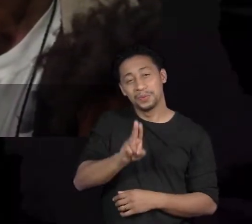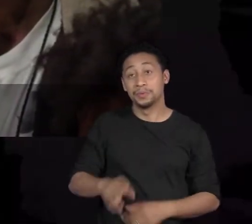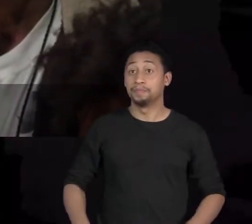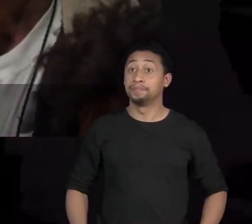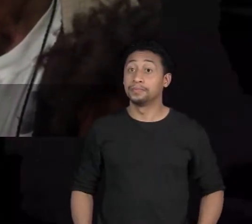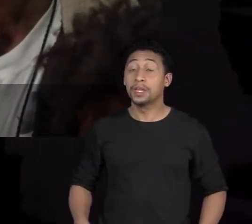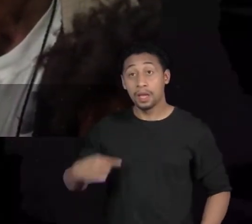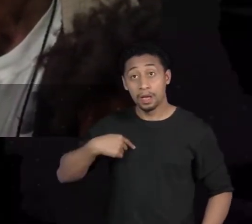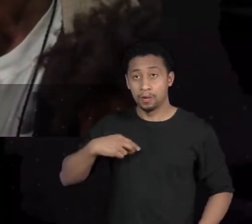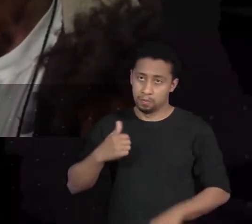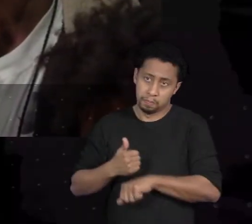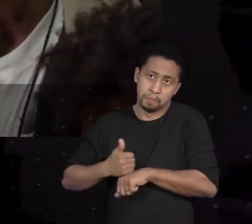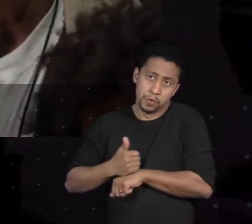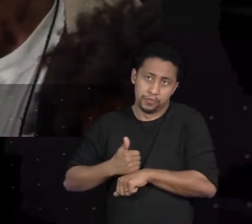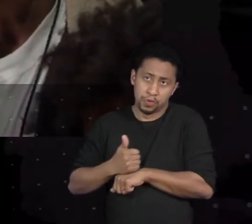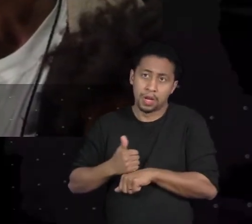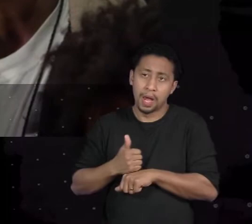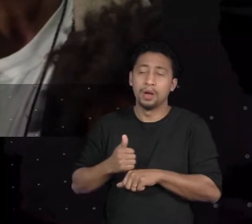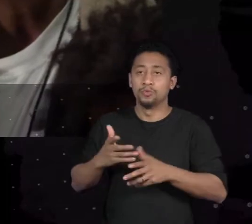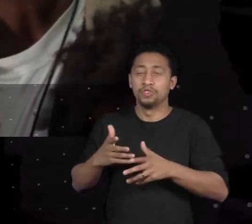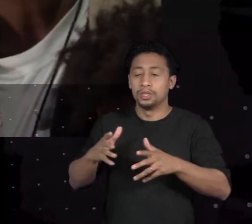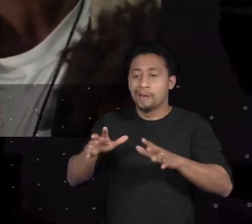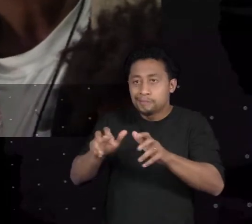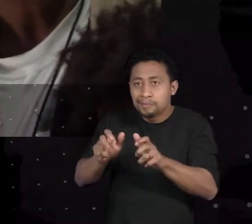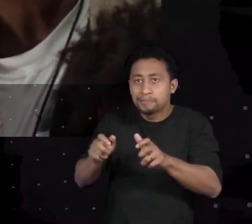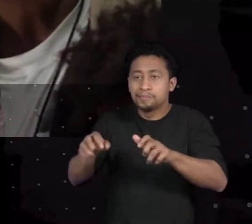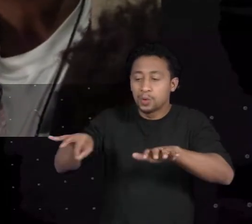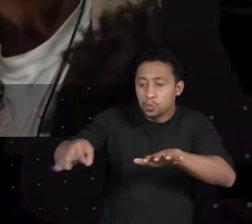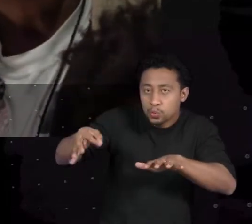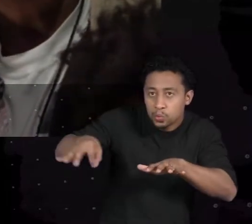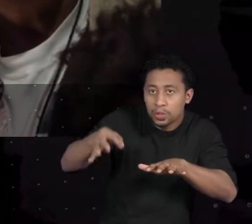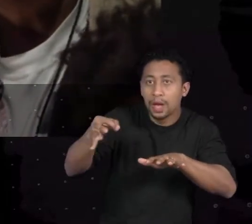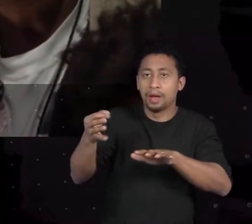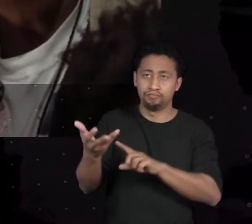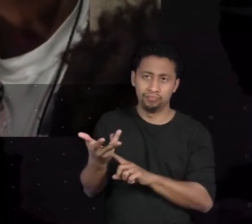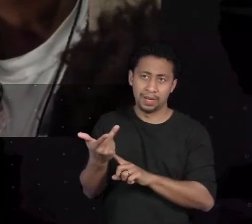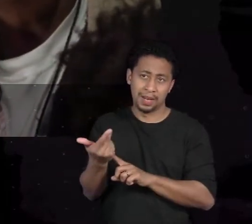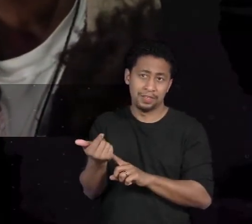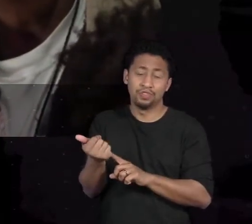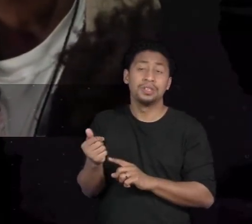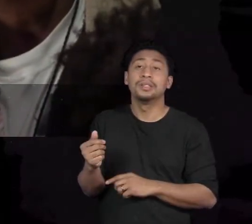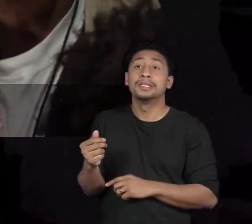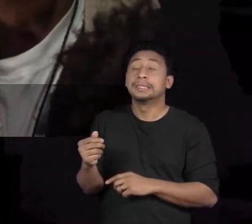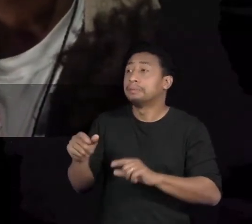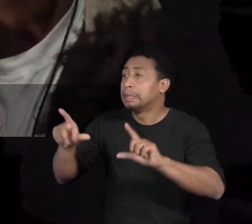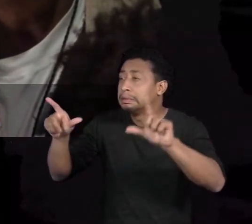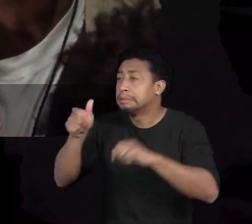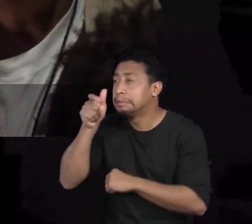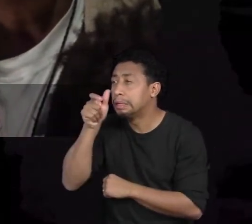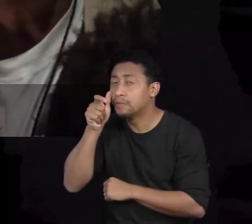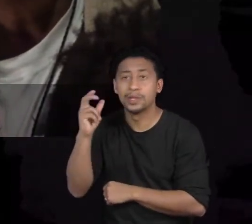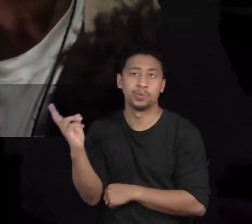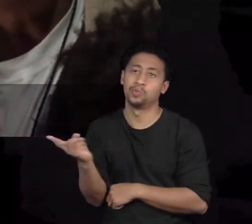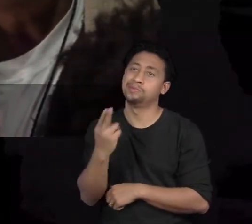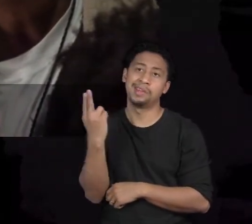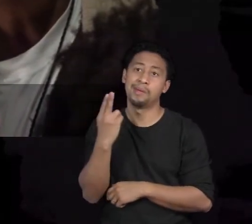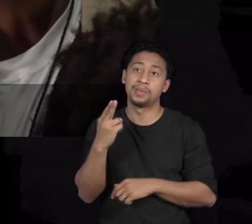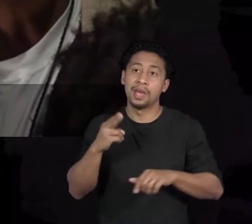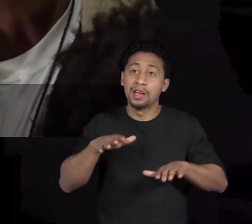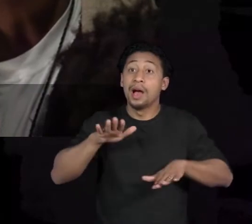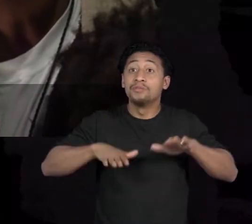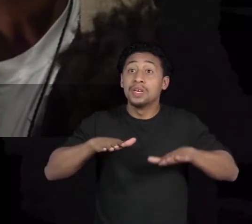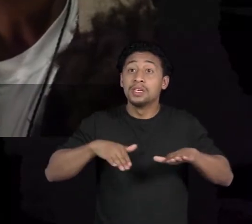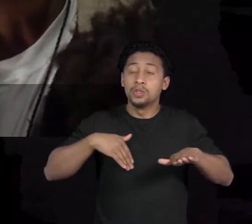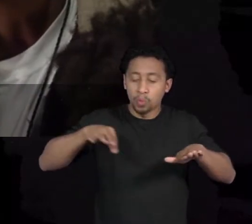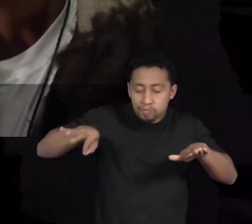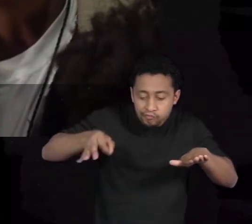banho. Agora, depois da pandemia, eu tenho ouvido bastante quando eu vou cozinhar, fazer algum bolo, alguma coisa assim. Então é minha